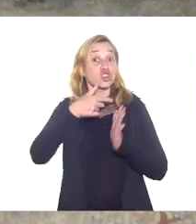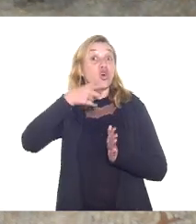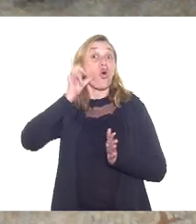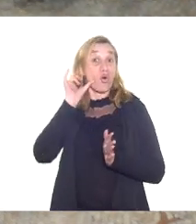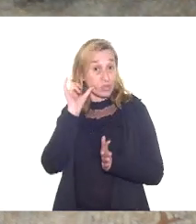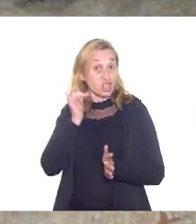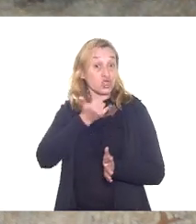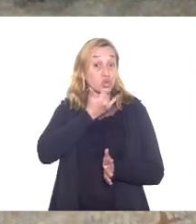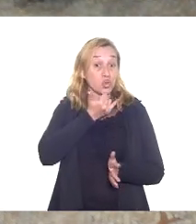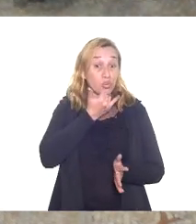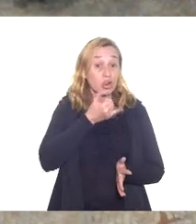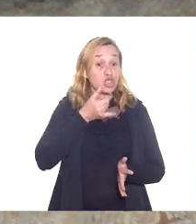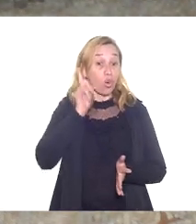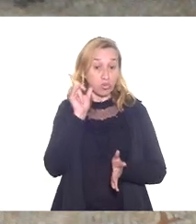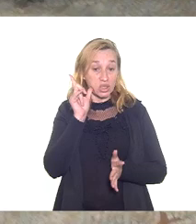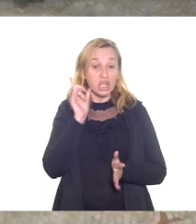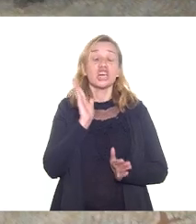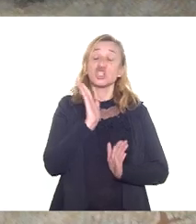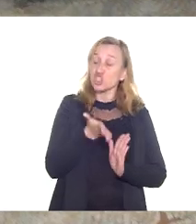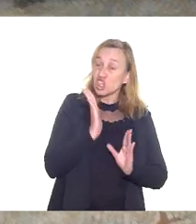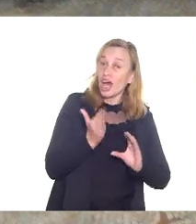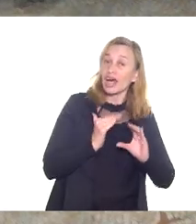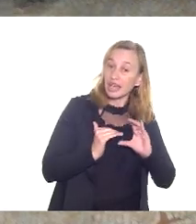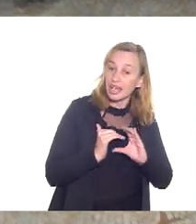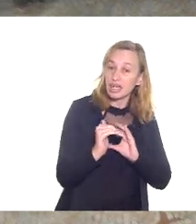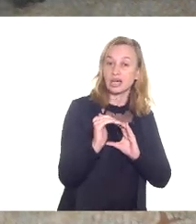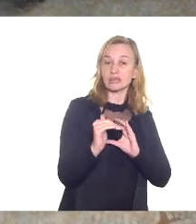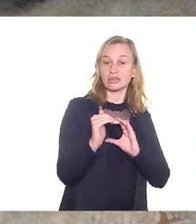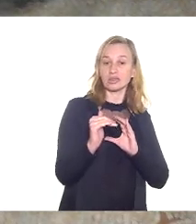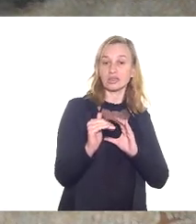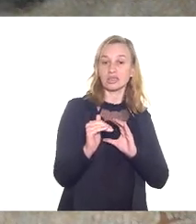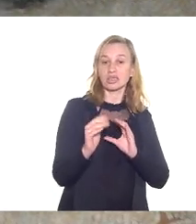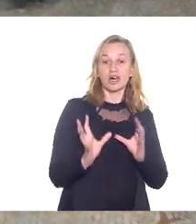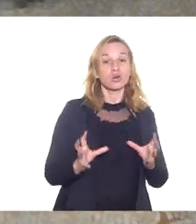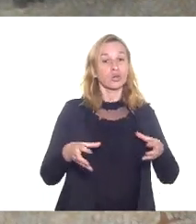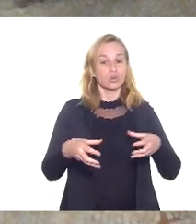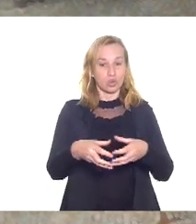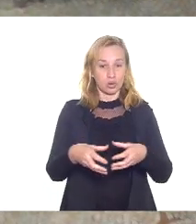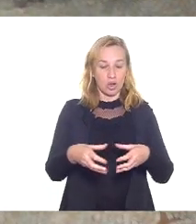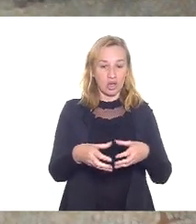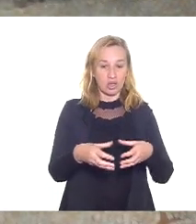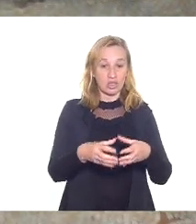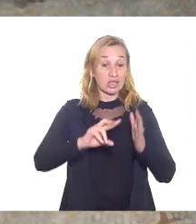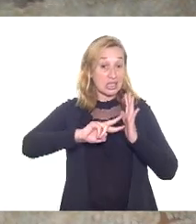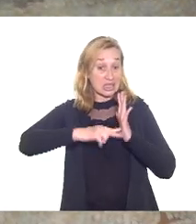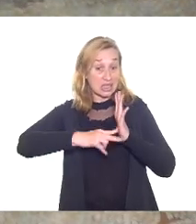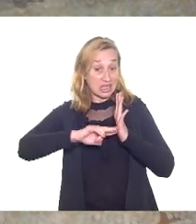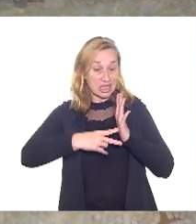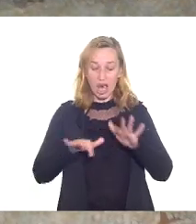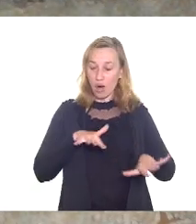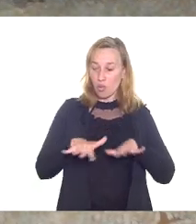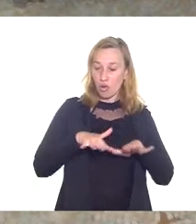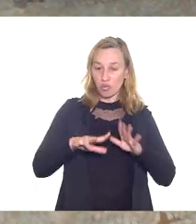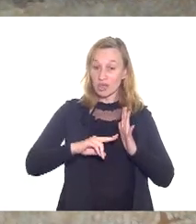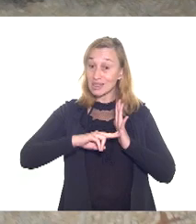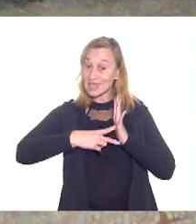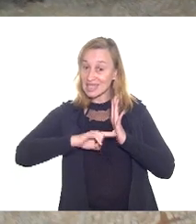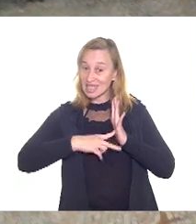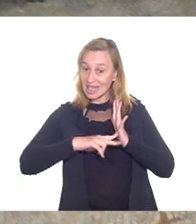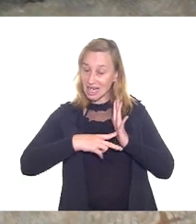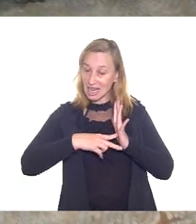ontem, e nós já encaminhamos aos órgãos sindicais, ao movimento sindical